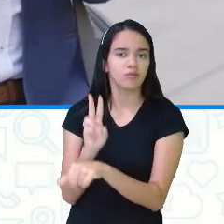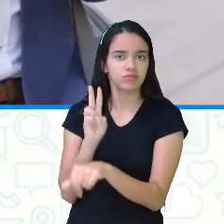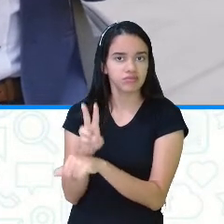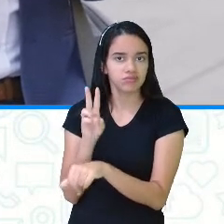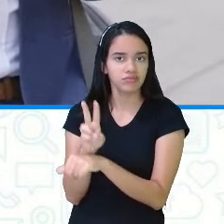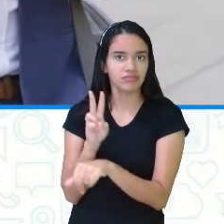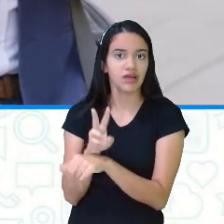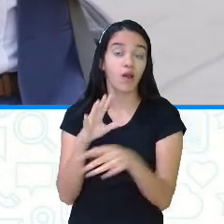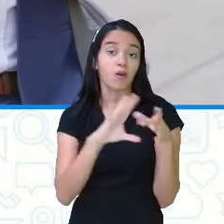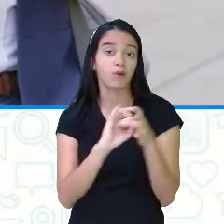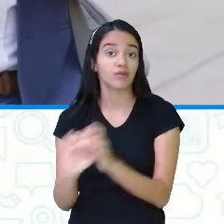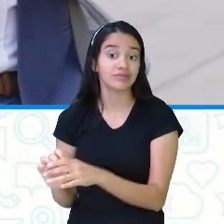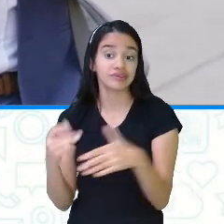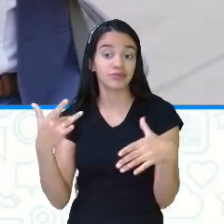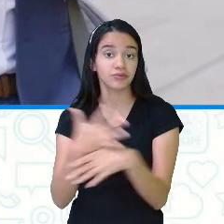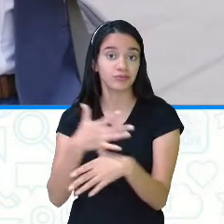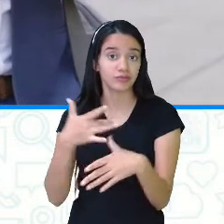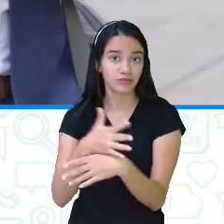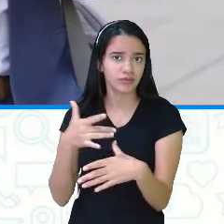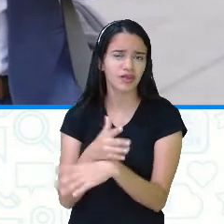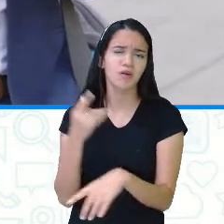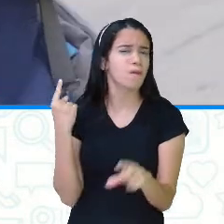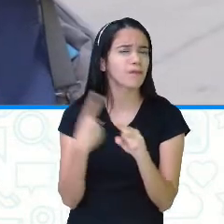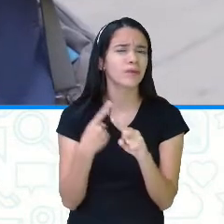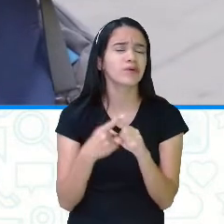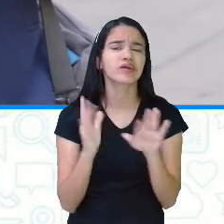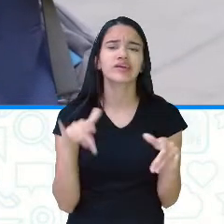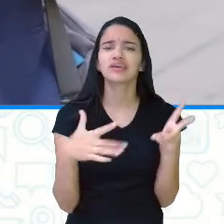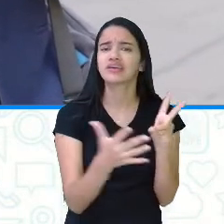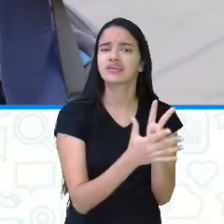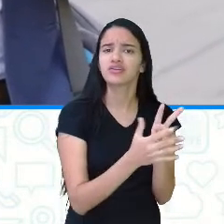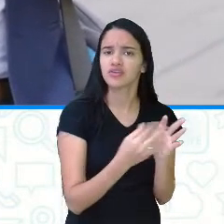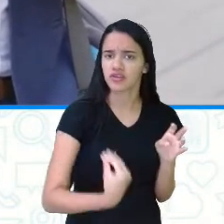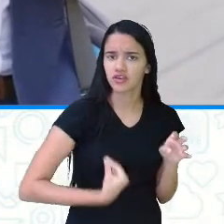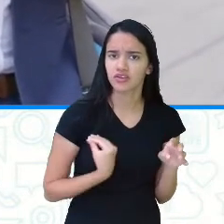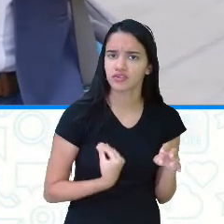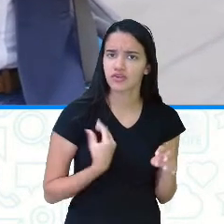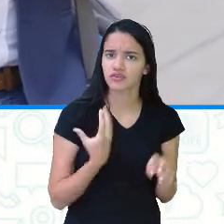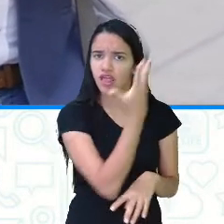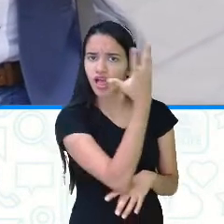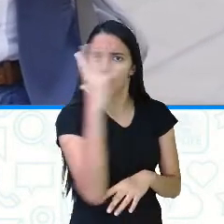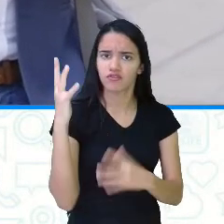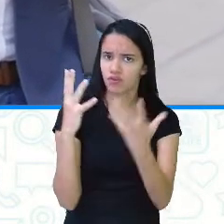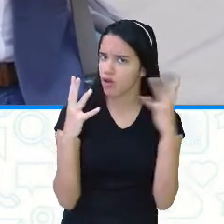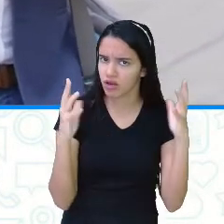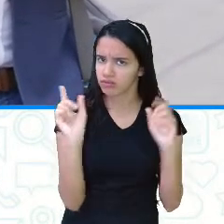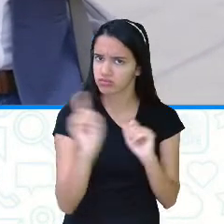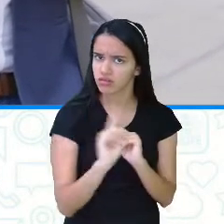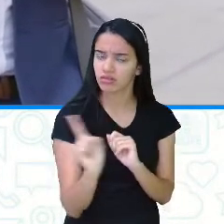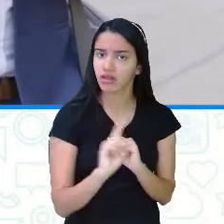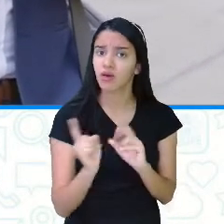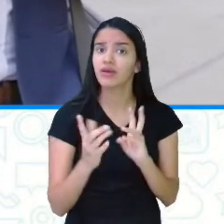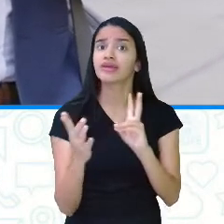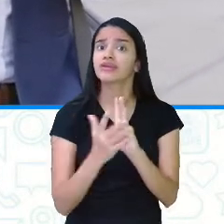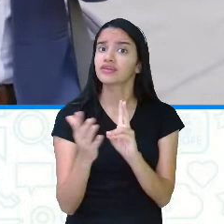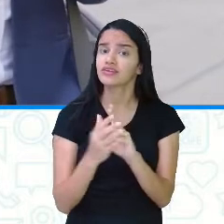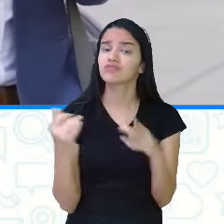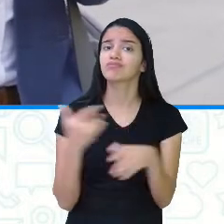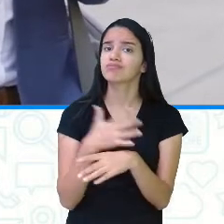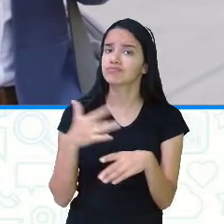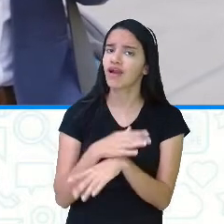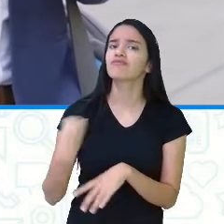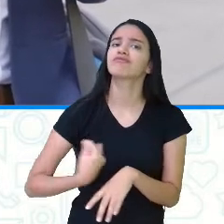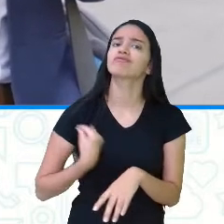população em contexto urbano. Porque índio não é só quem vive na floresta, não, tá? Índio também vive na